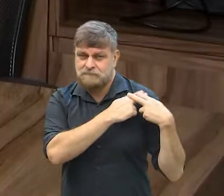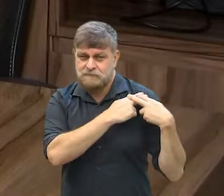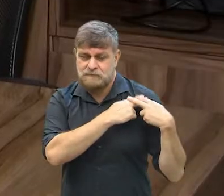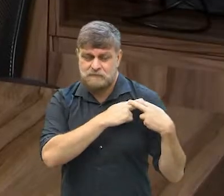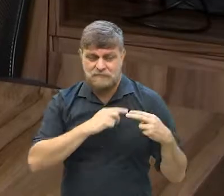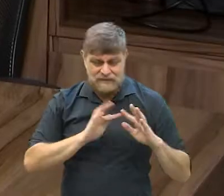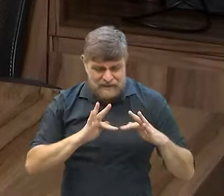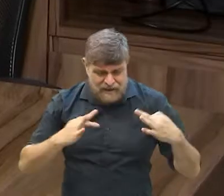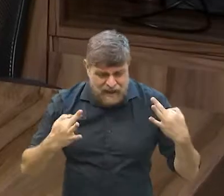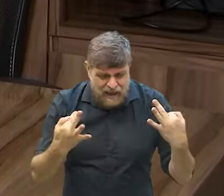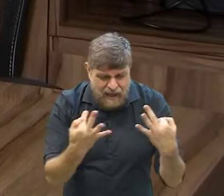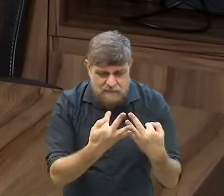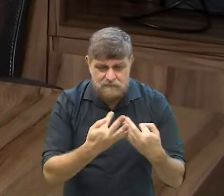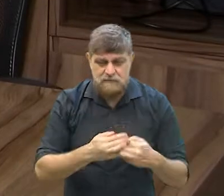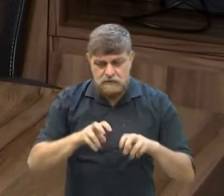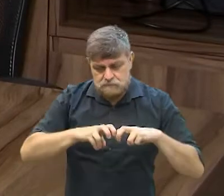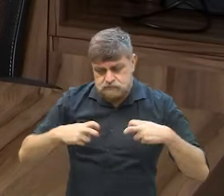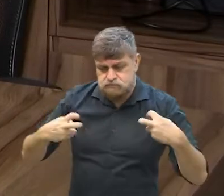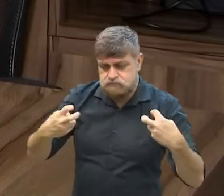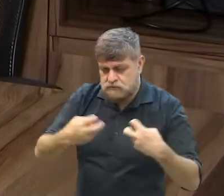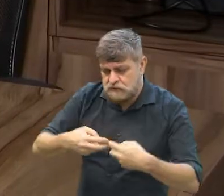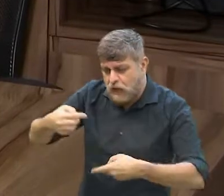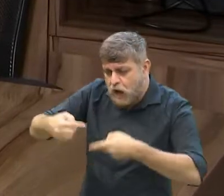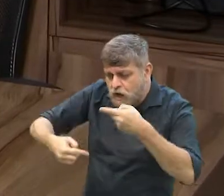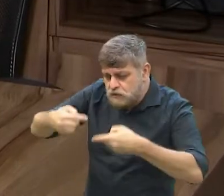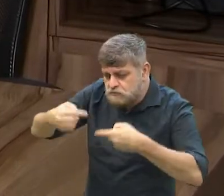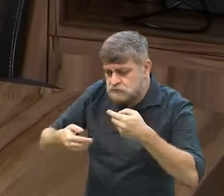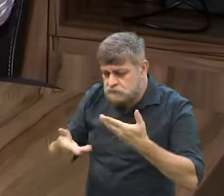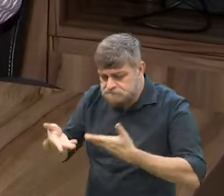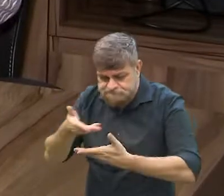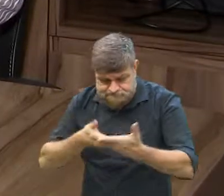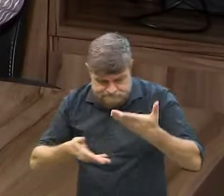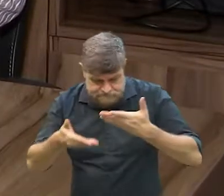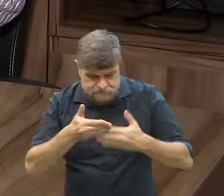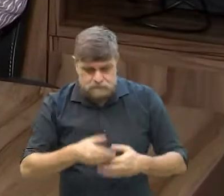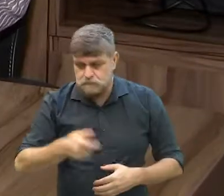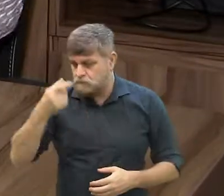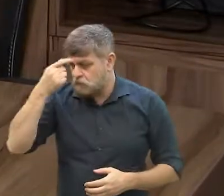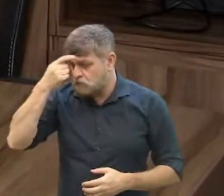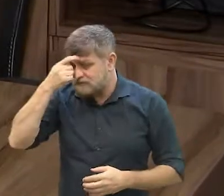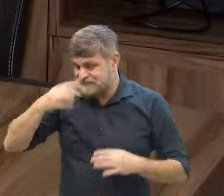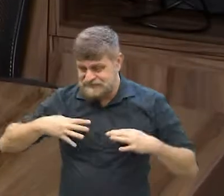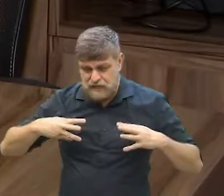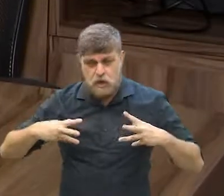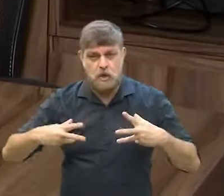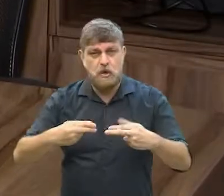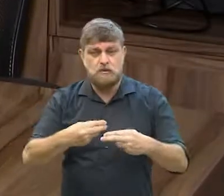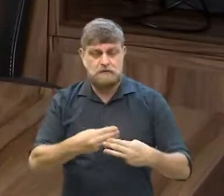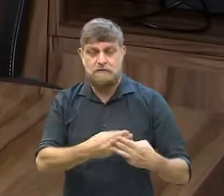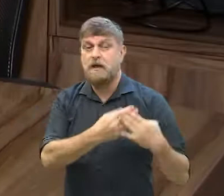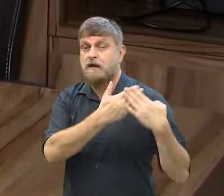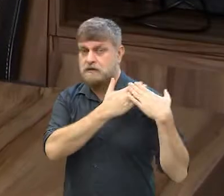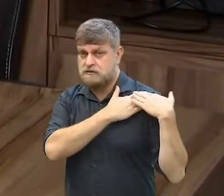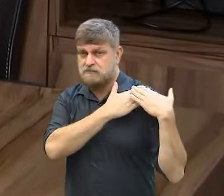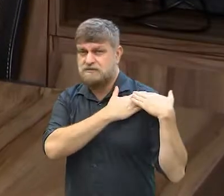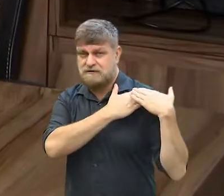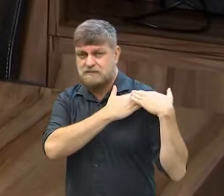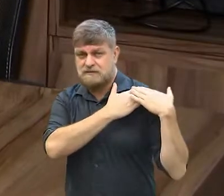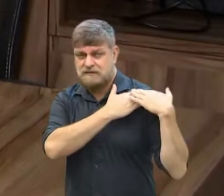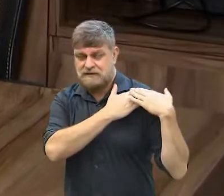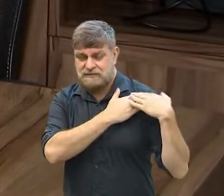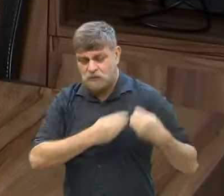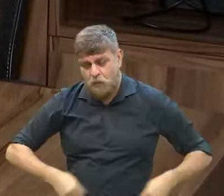toda a família nessa discussão, envolver a todos, que todos têm uma responsabilidade em relação